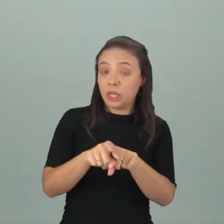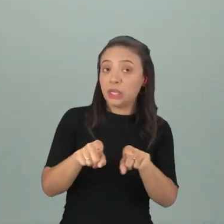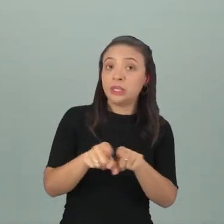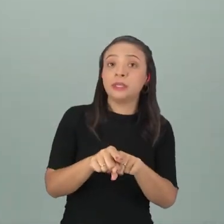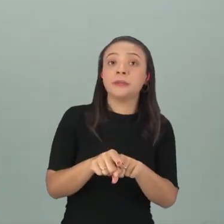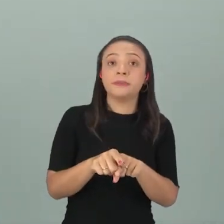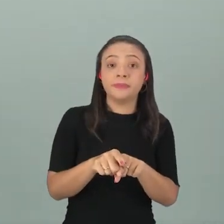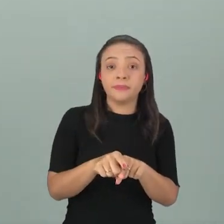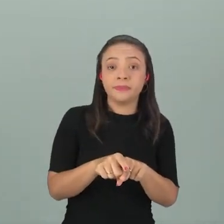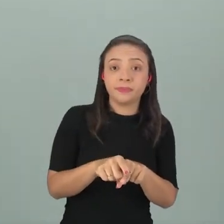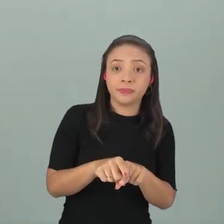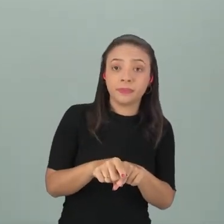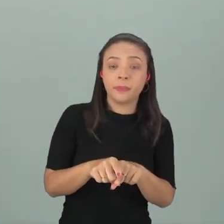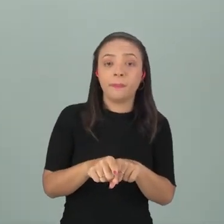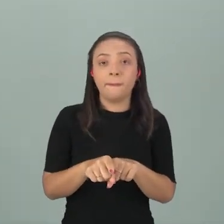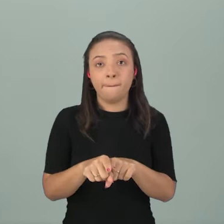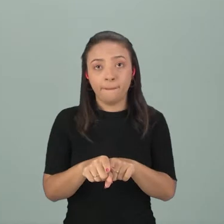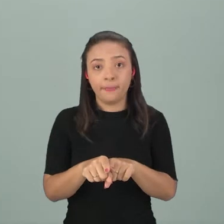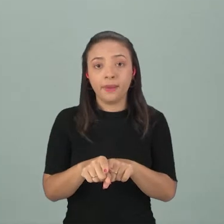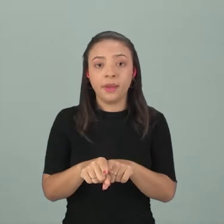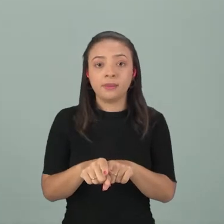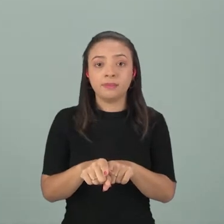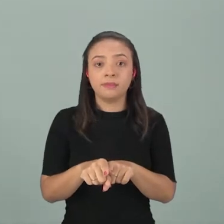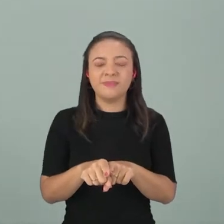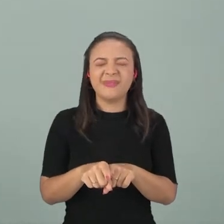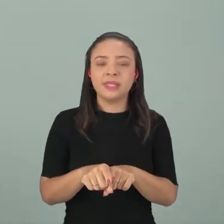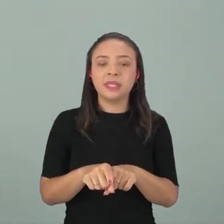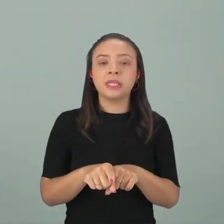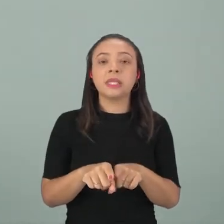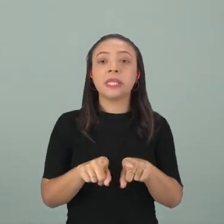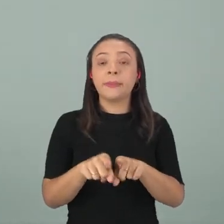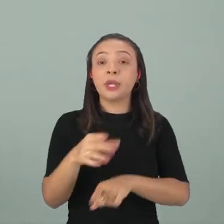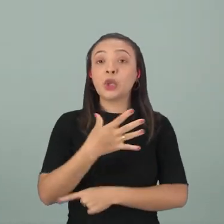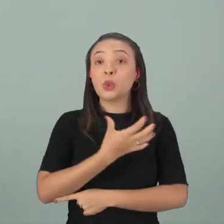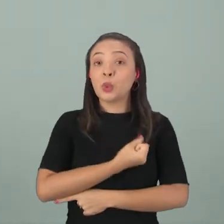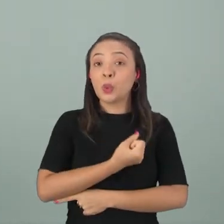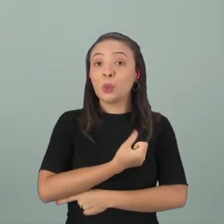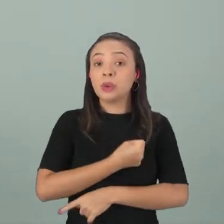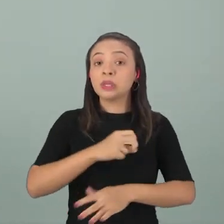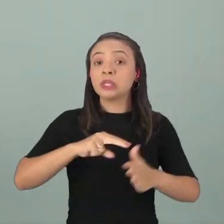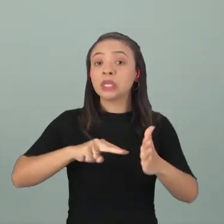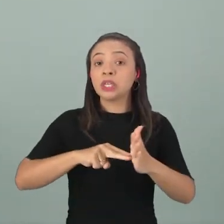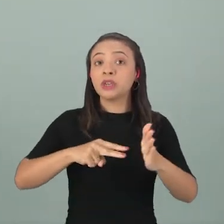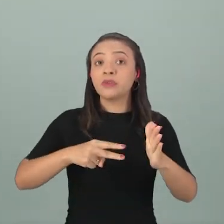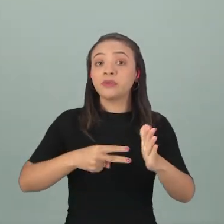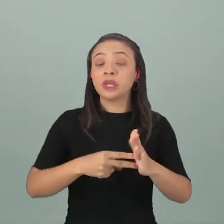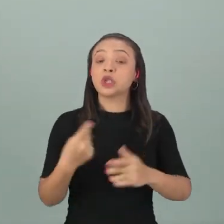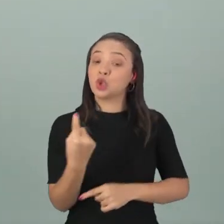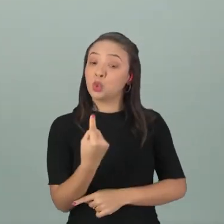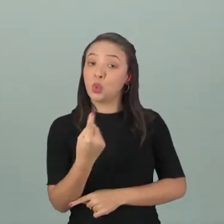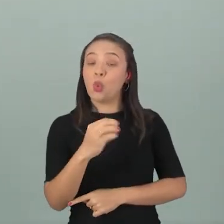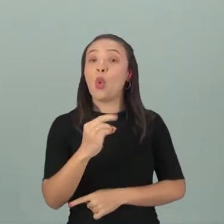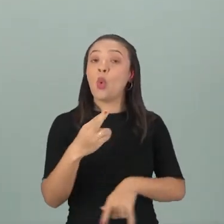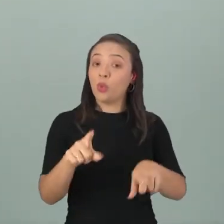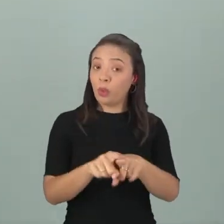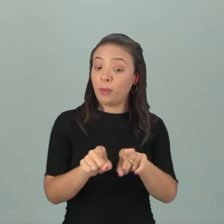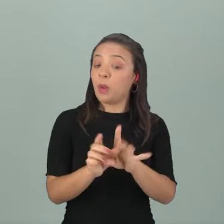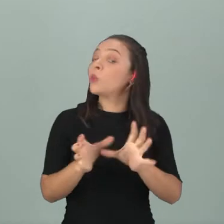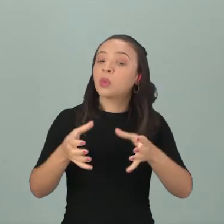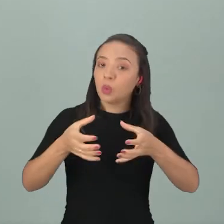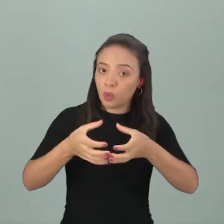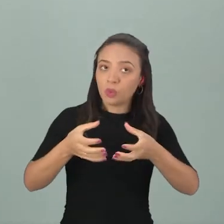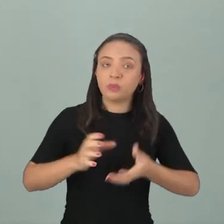em gênero, eu falo masculino e feminino. Quando eu falo em número, eu falo em singular e plural.